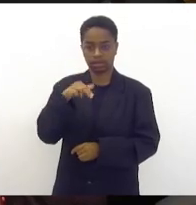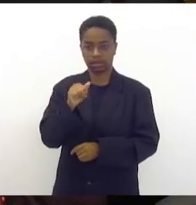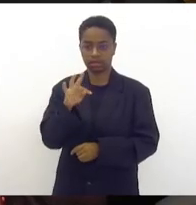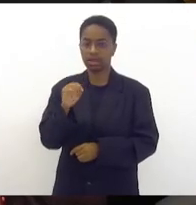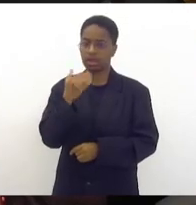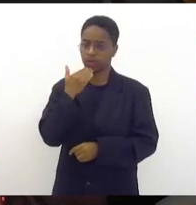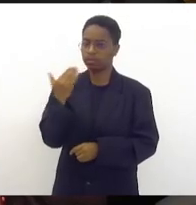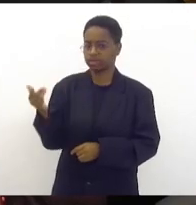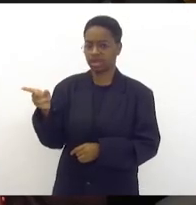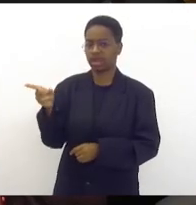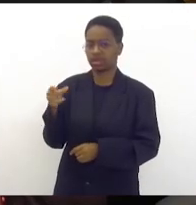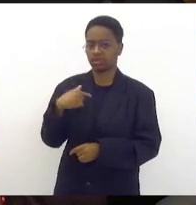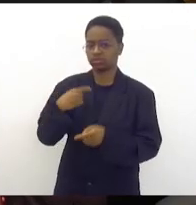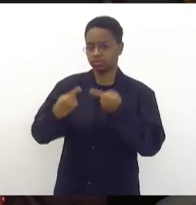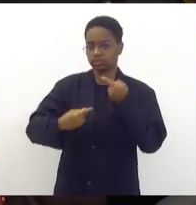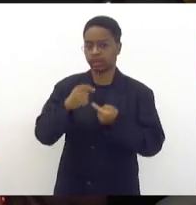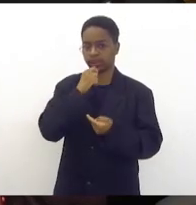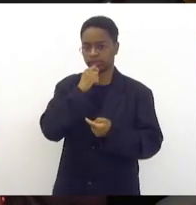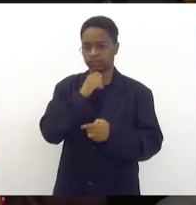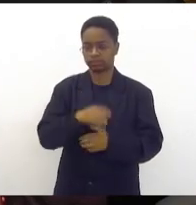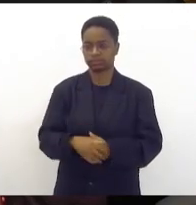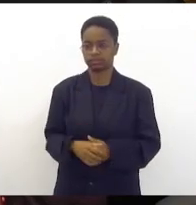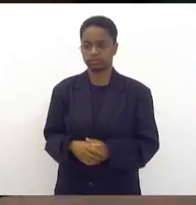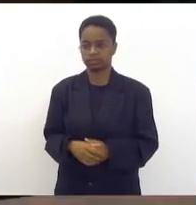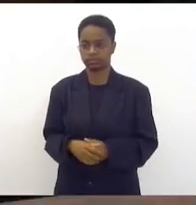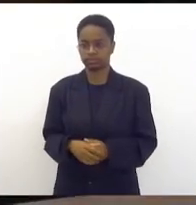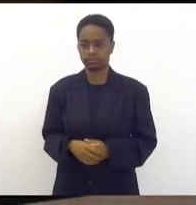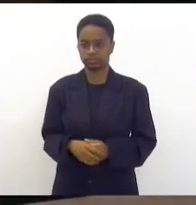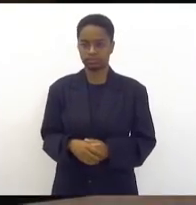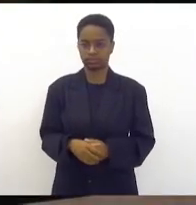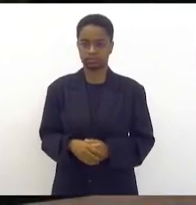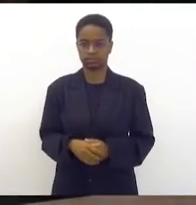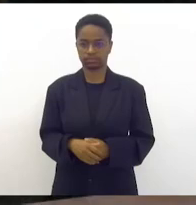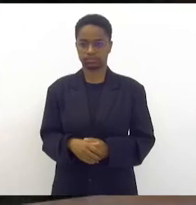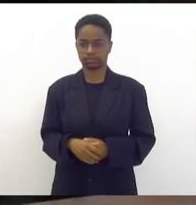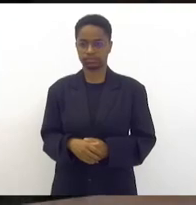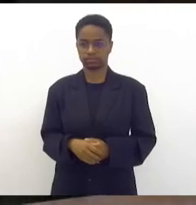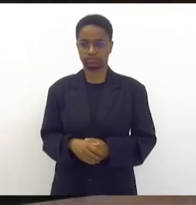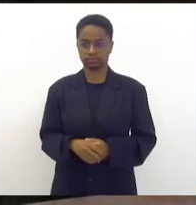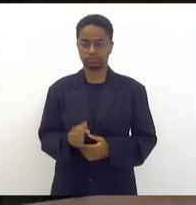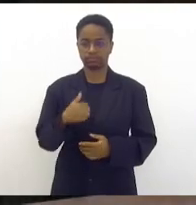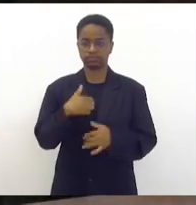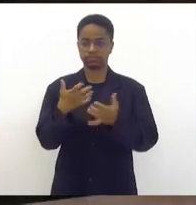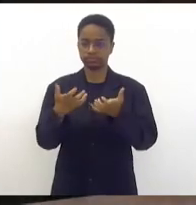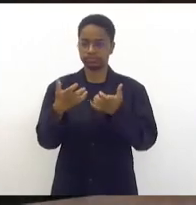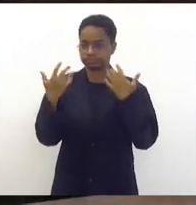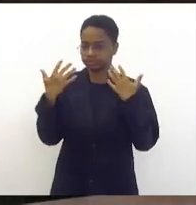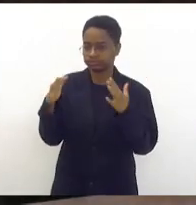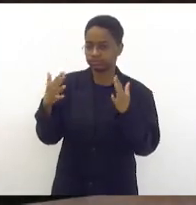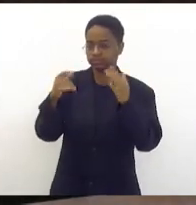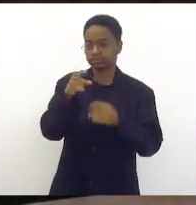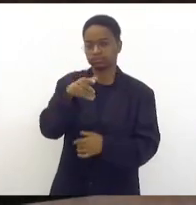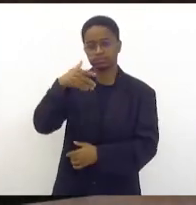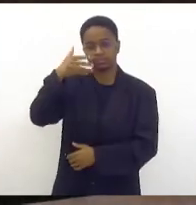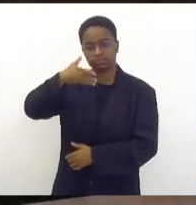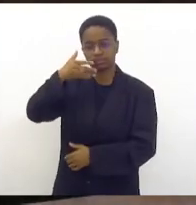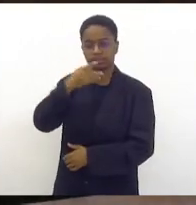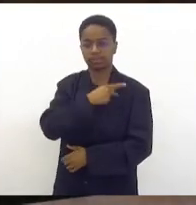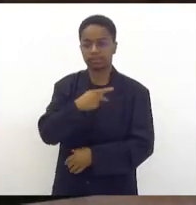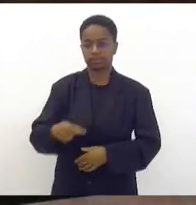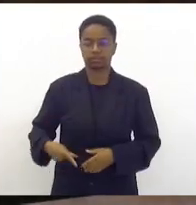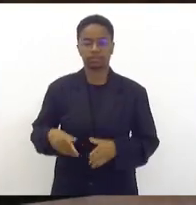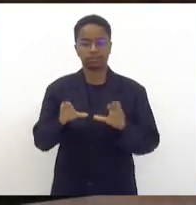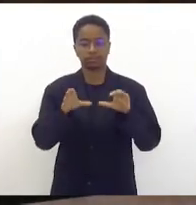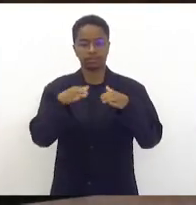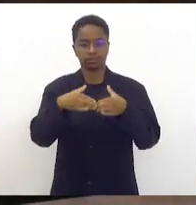ele está discutindo ainda. Obrigado. Eu queria aqui fazer, né, um elogio às palavras de Vossa Excelência, presidente da Comissão